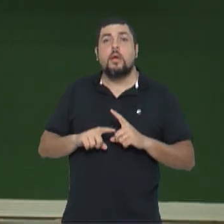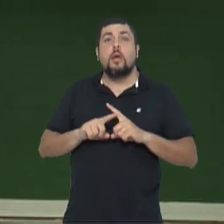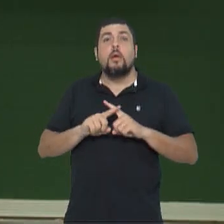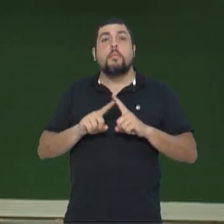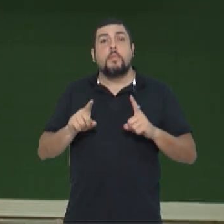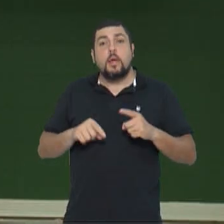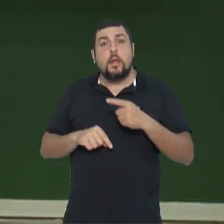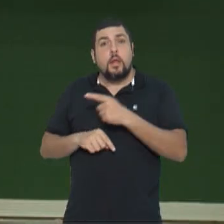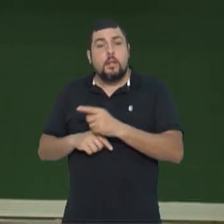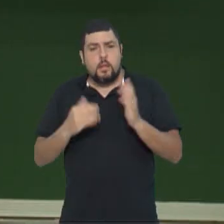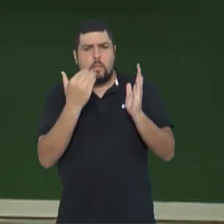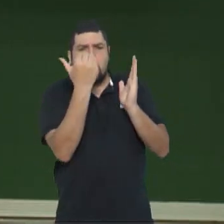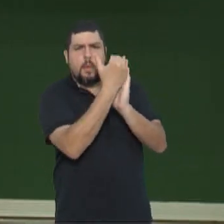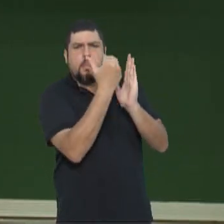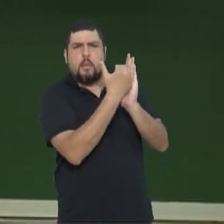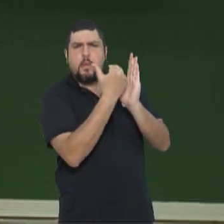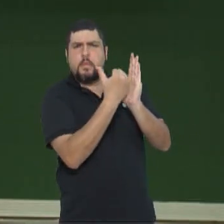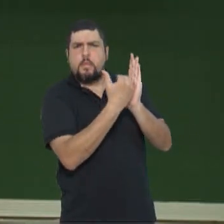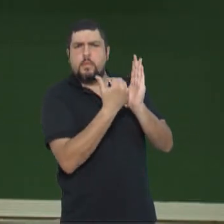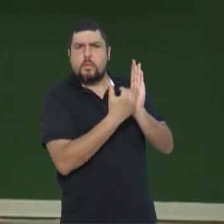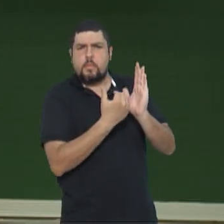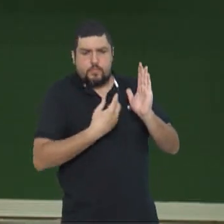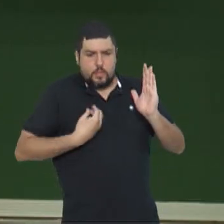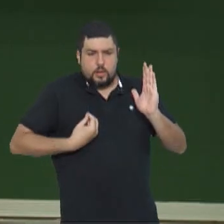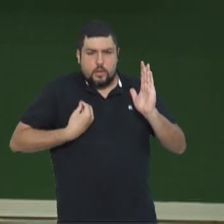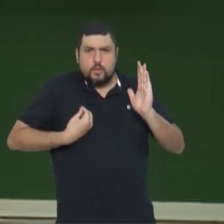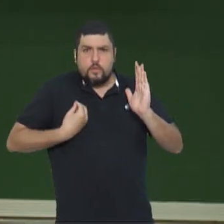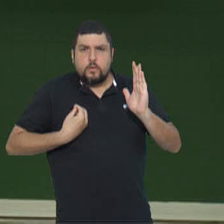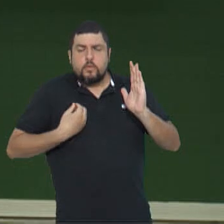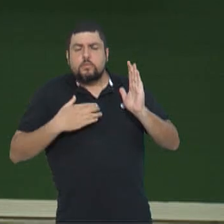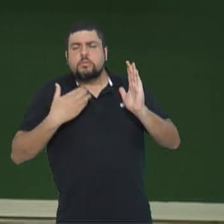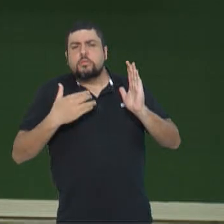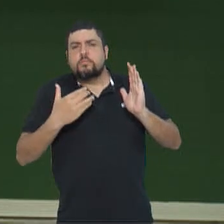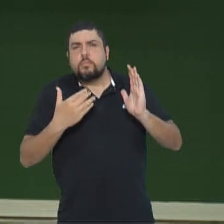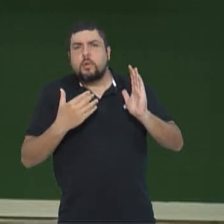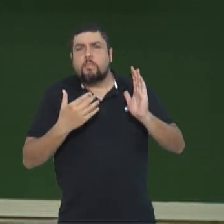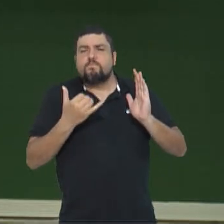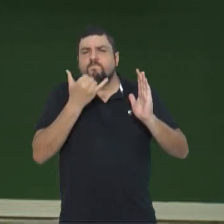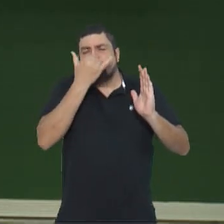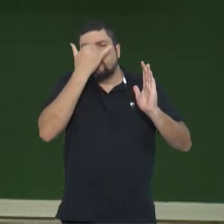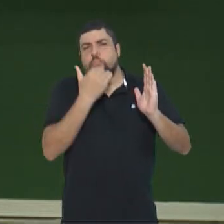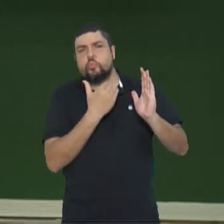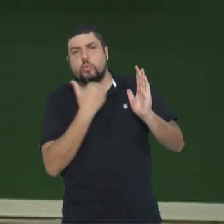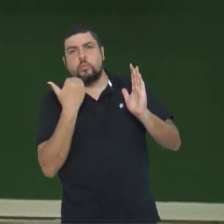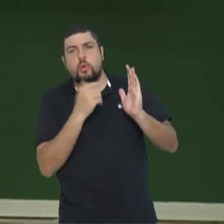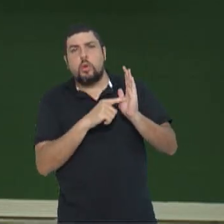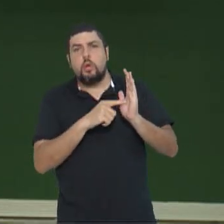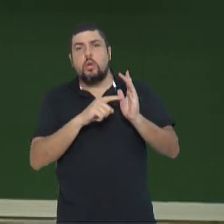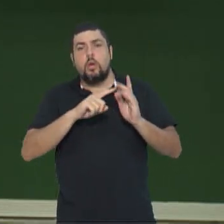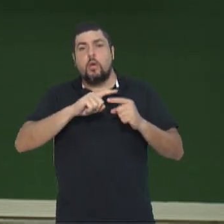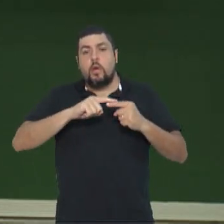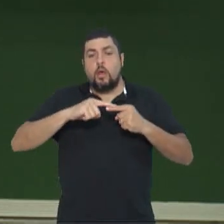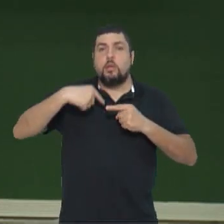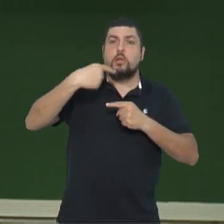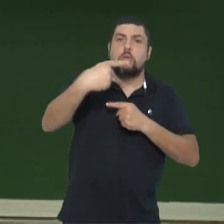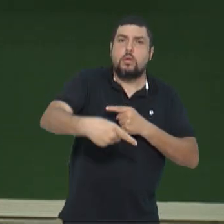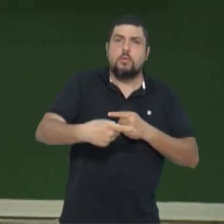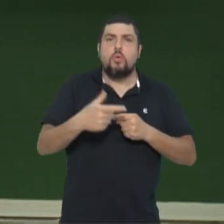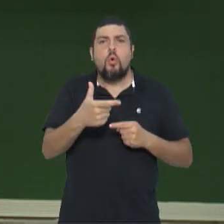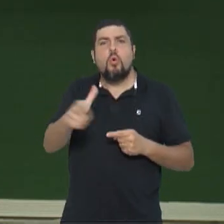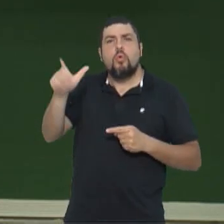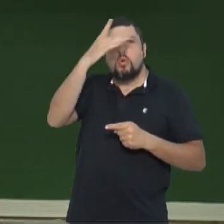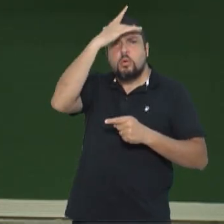que todas viessem a ser realmente criadas, mas aí serviu de base de início para outros criadores e